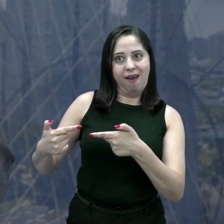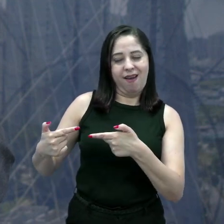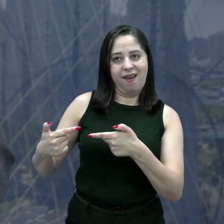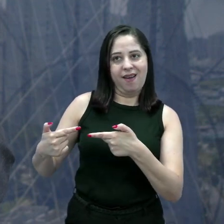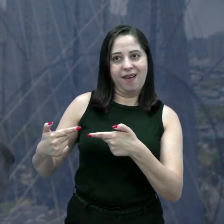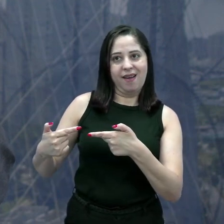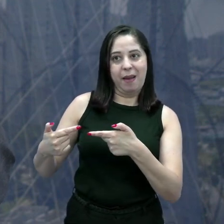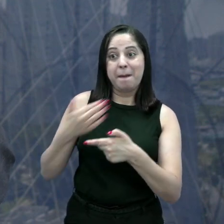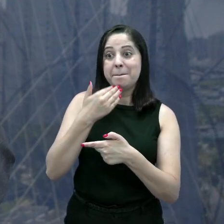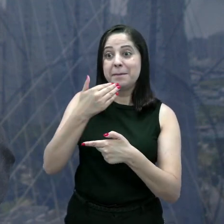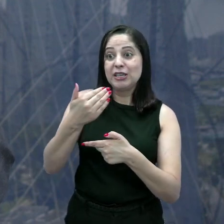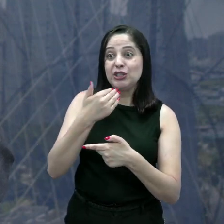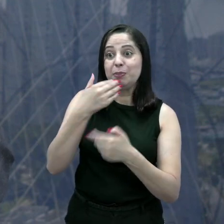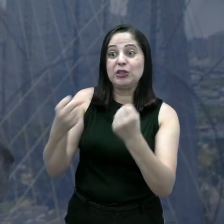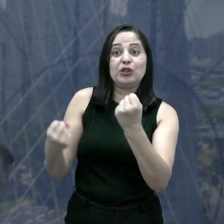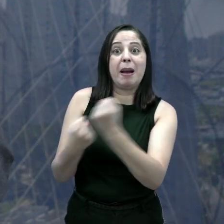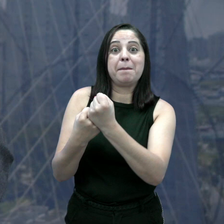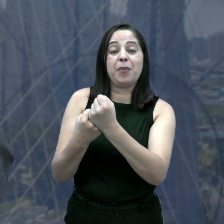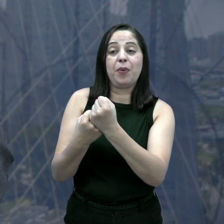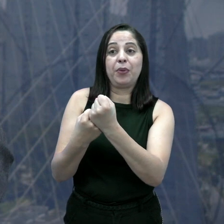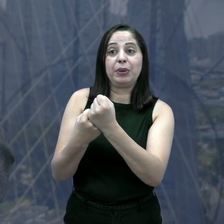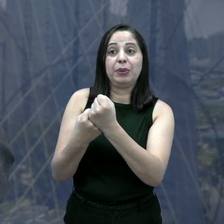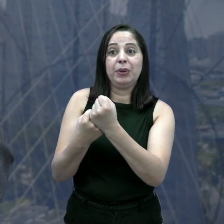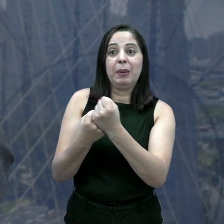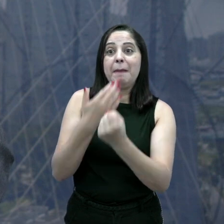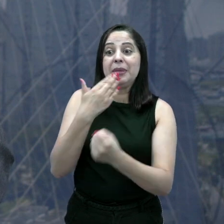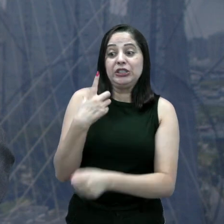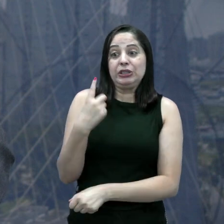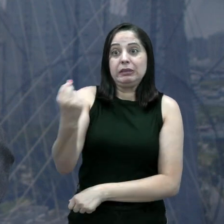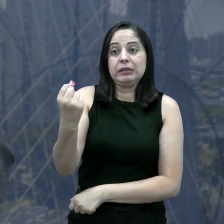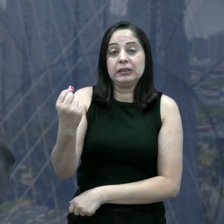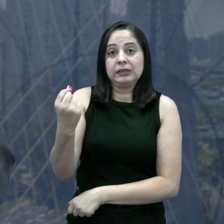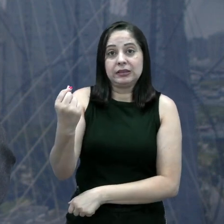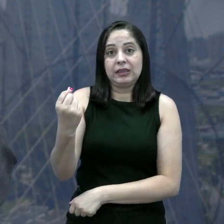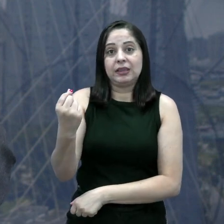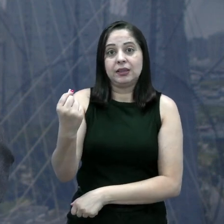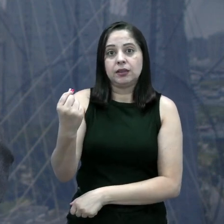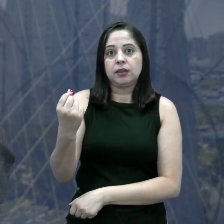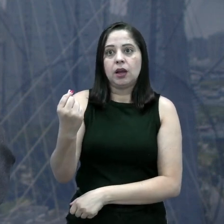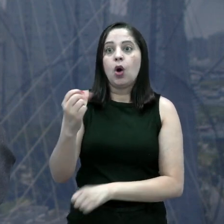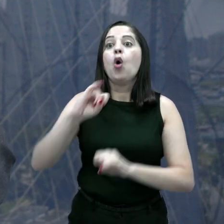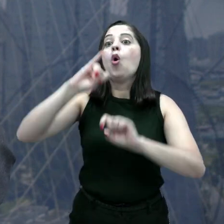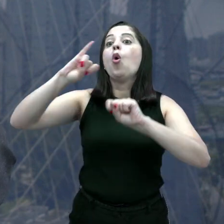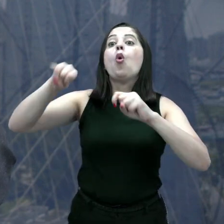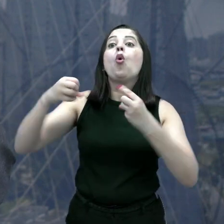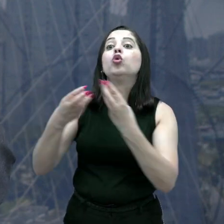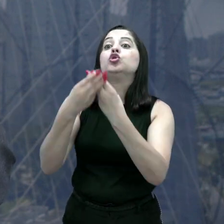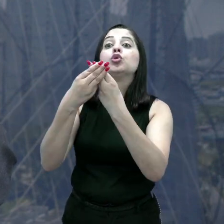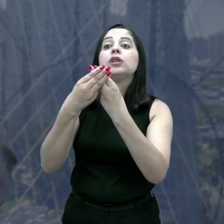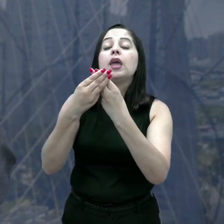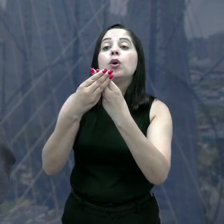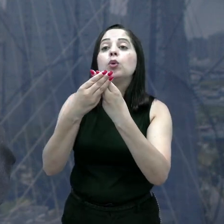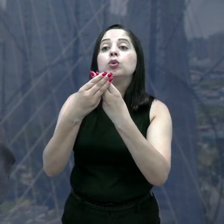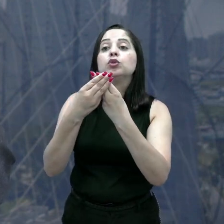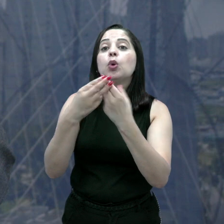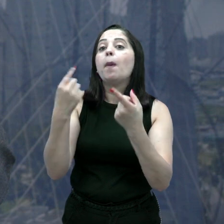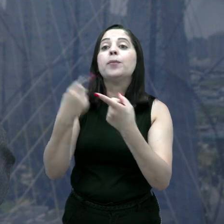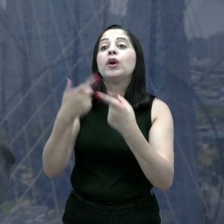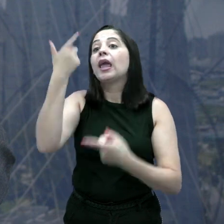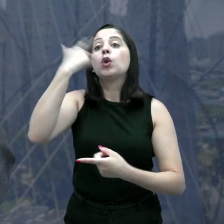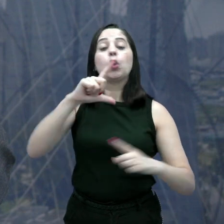um asilo político, como que era pedir um refúgio, né? Por que os judeus não puderam se refugiar e evitar 10 milhões de